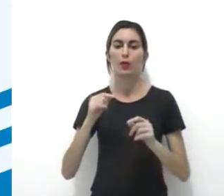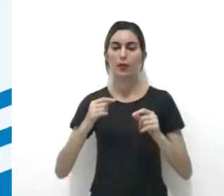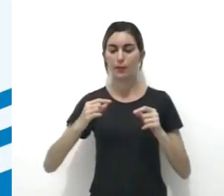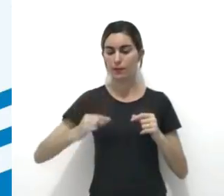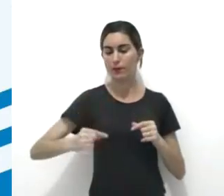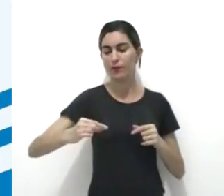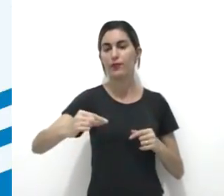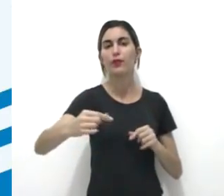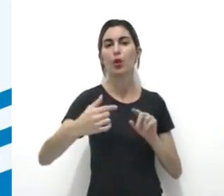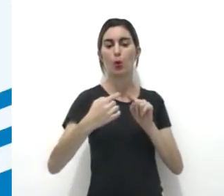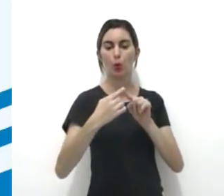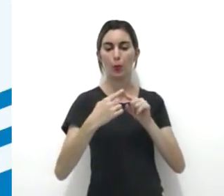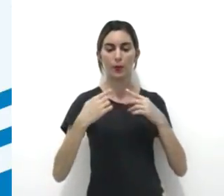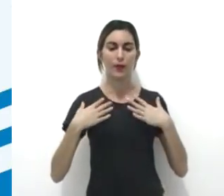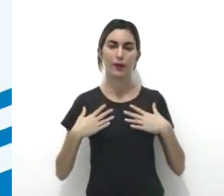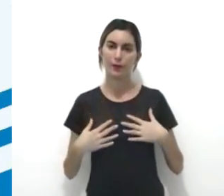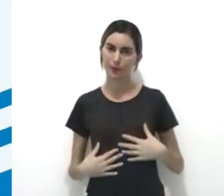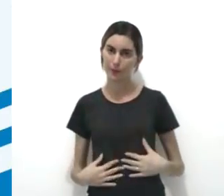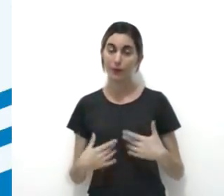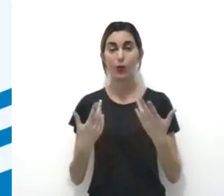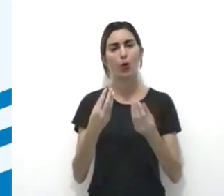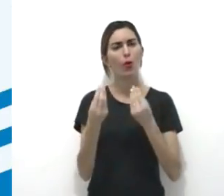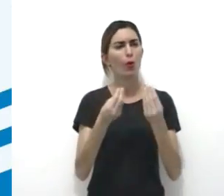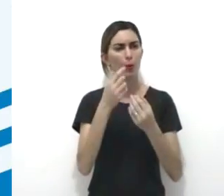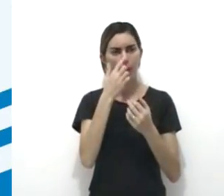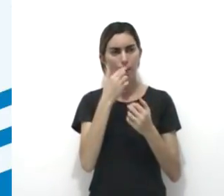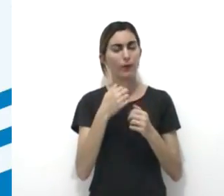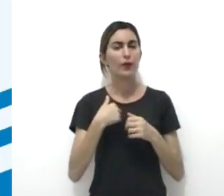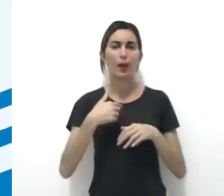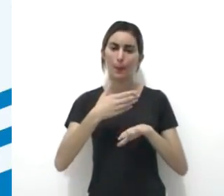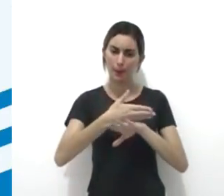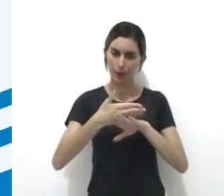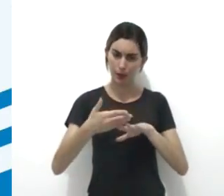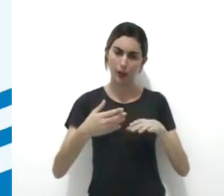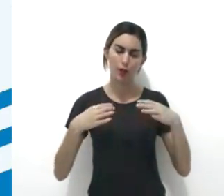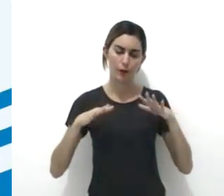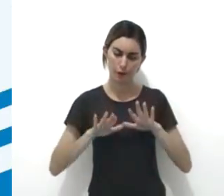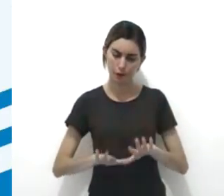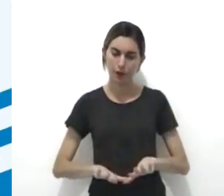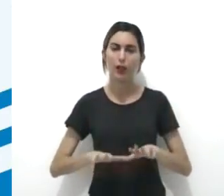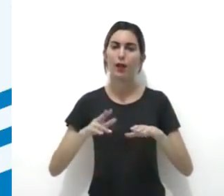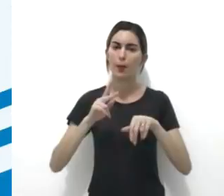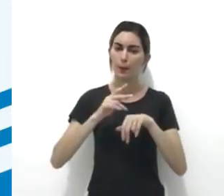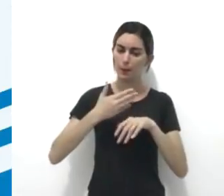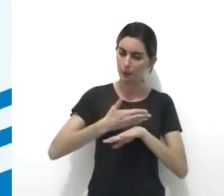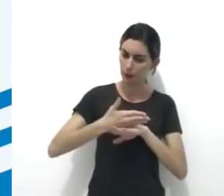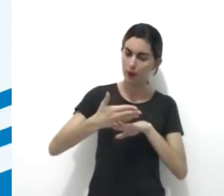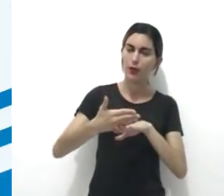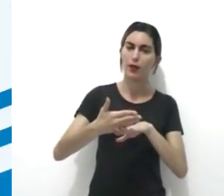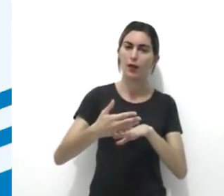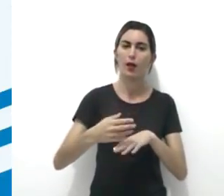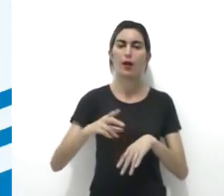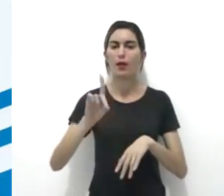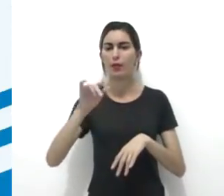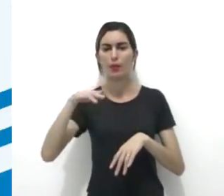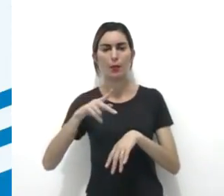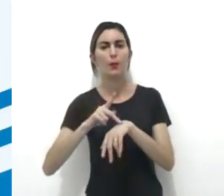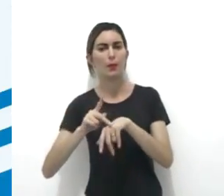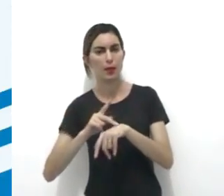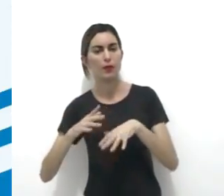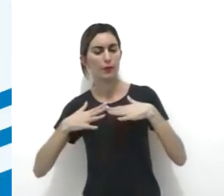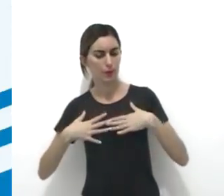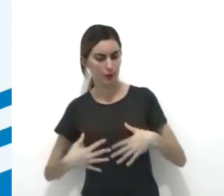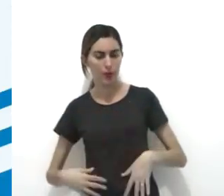a casa para combinar com sua roupa. Como assim? A dama branca fica na casa branca e a dama